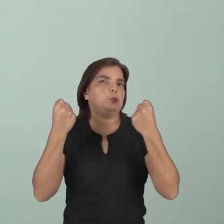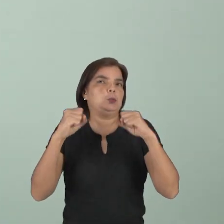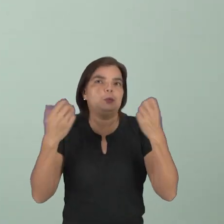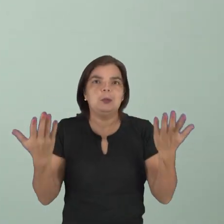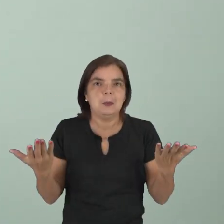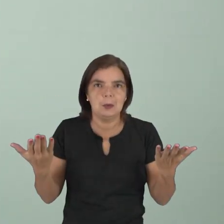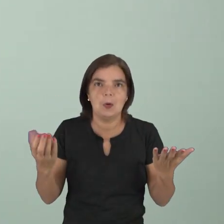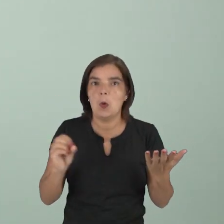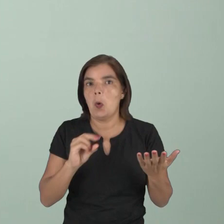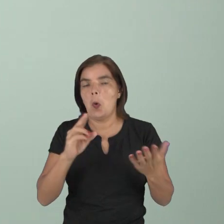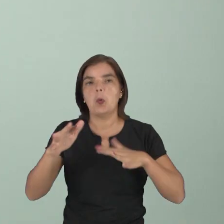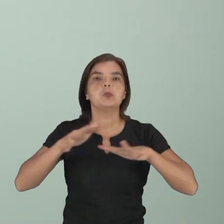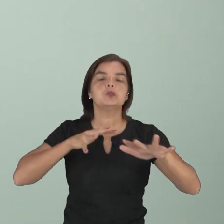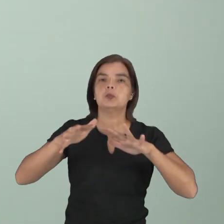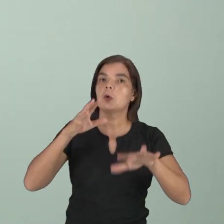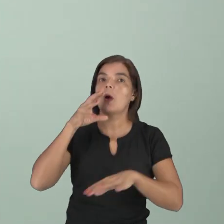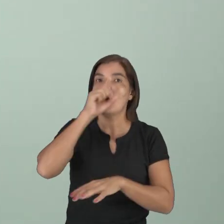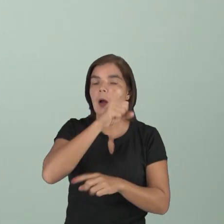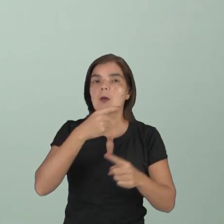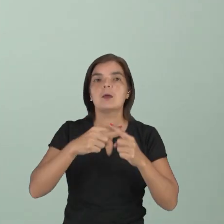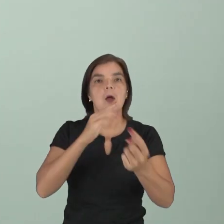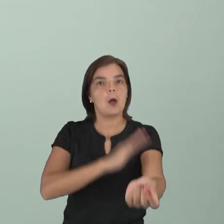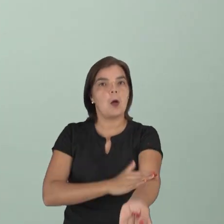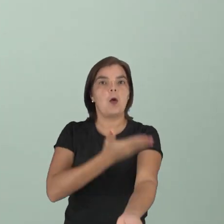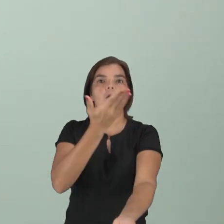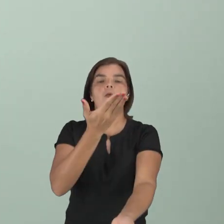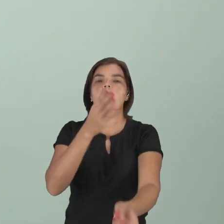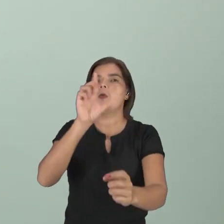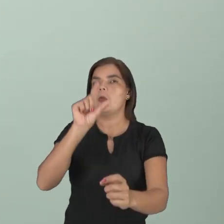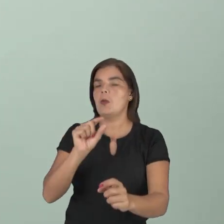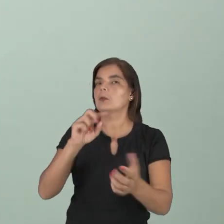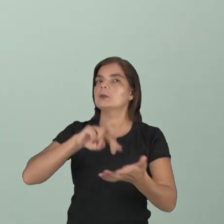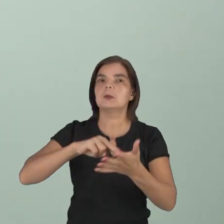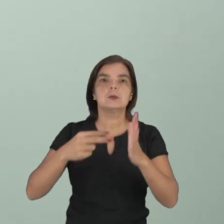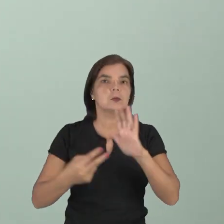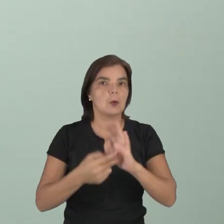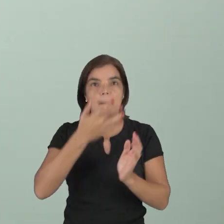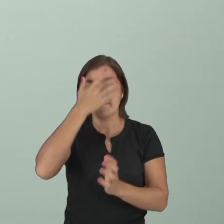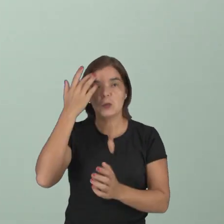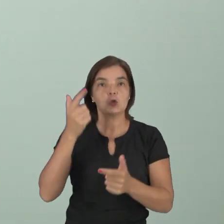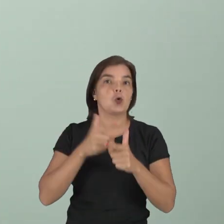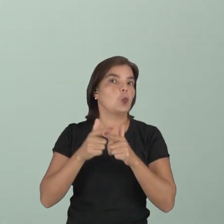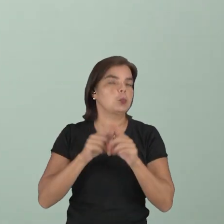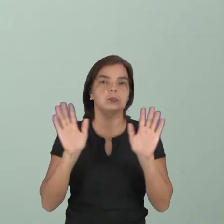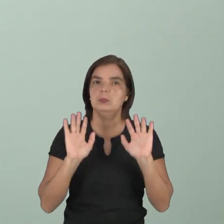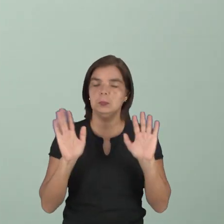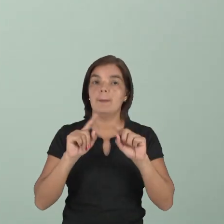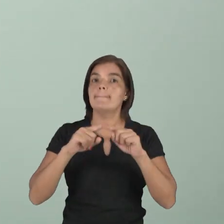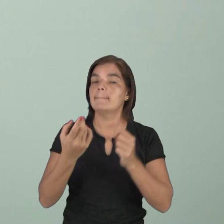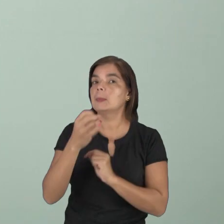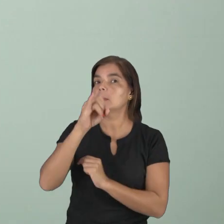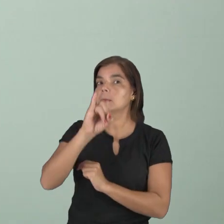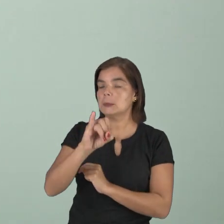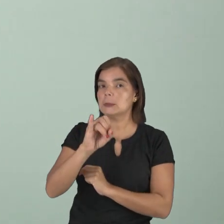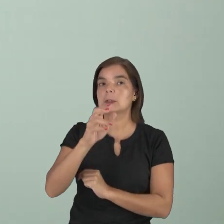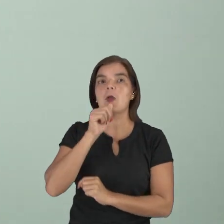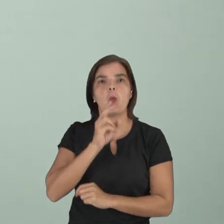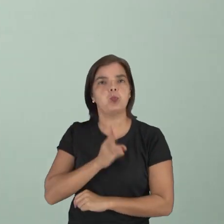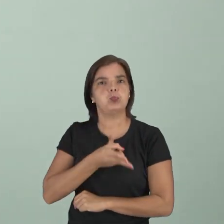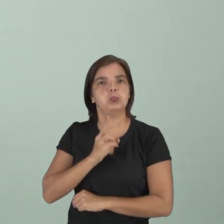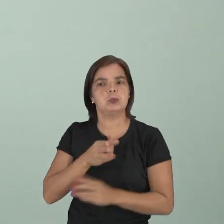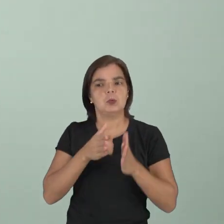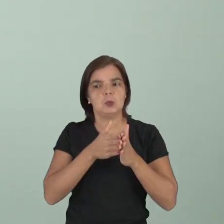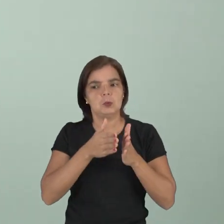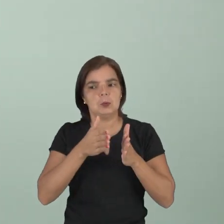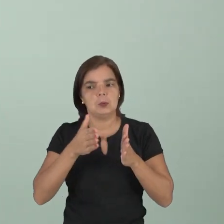exercício ou um movimento brusco, aumentou e ela reduziu, não quer dizer que você é uma pessoa hipertensa, mas se ela mantém por